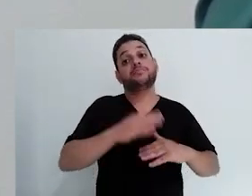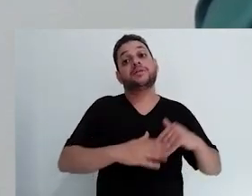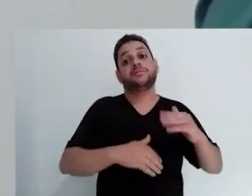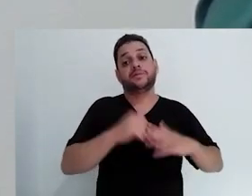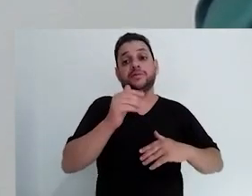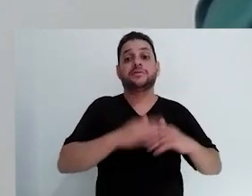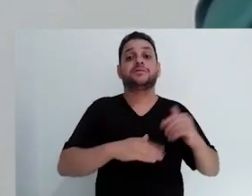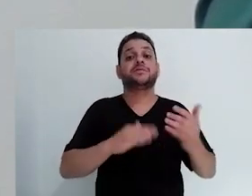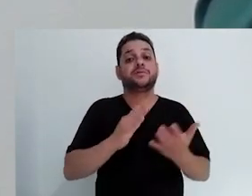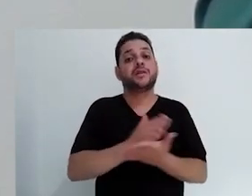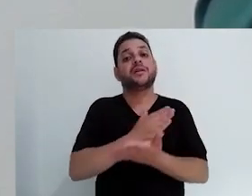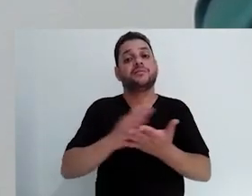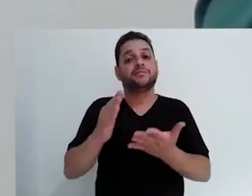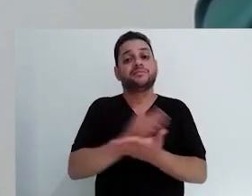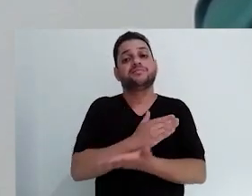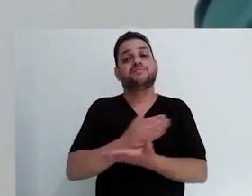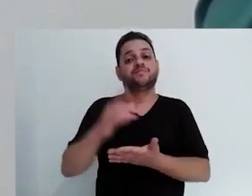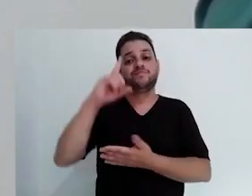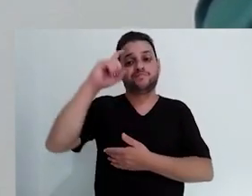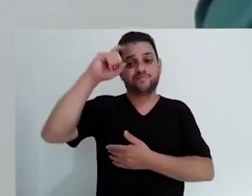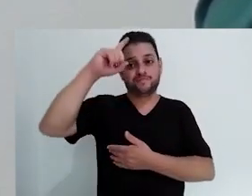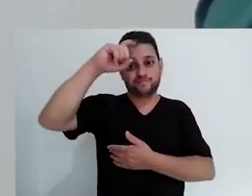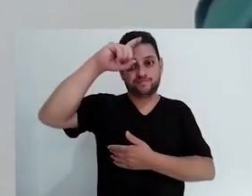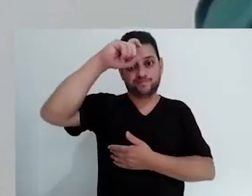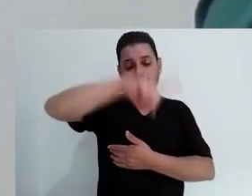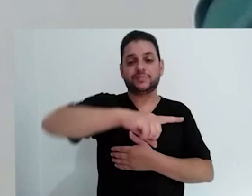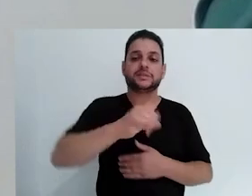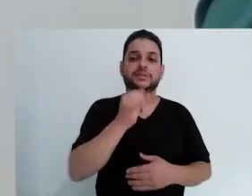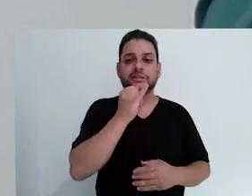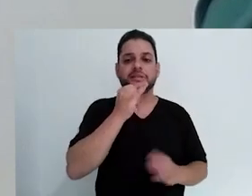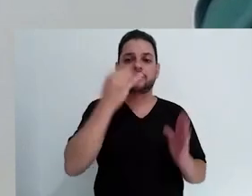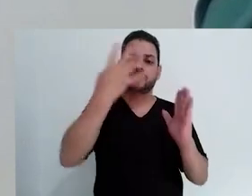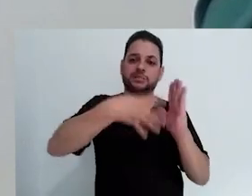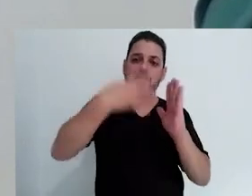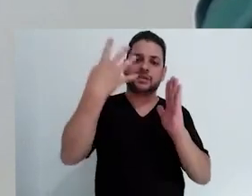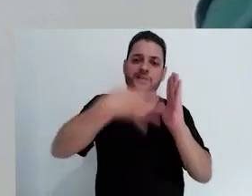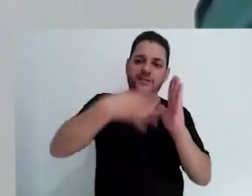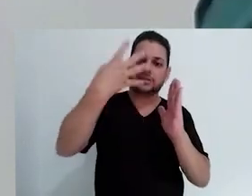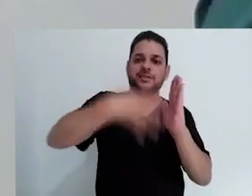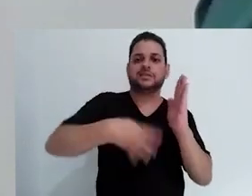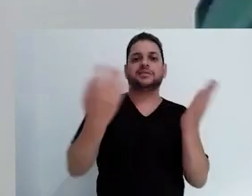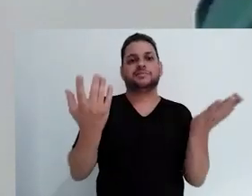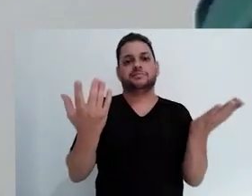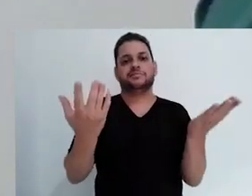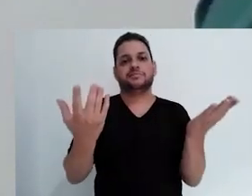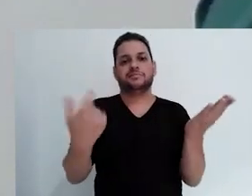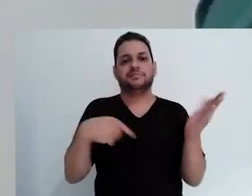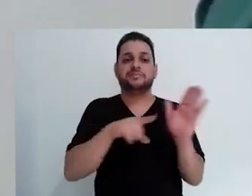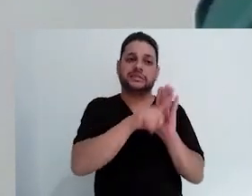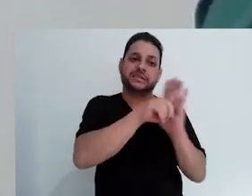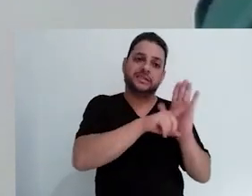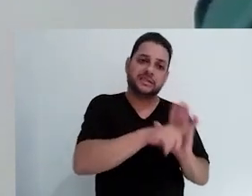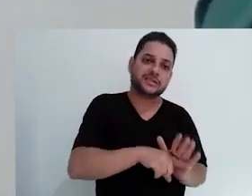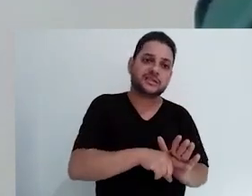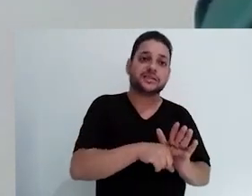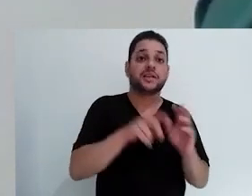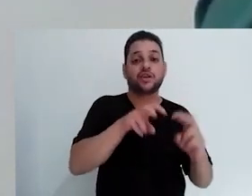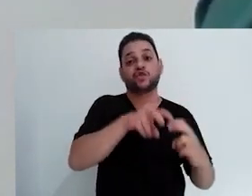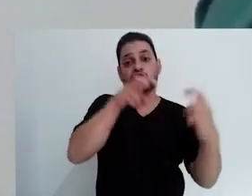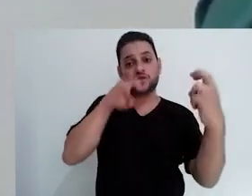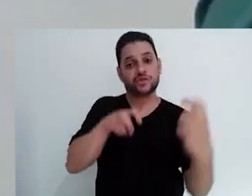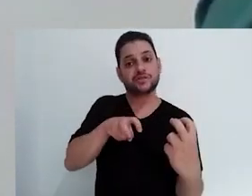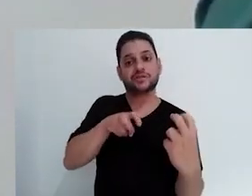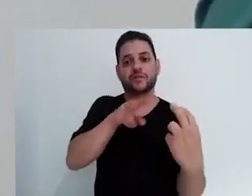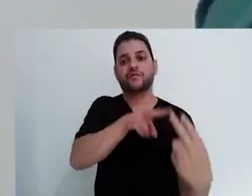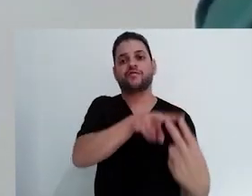dificuldades, como, por exemplo, a realização de perícia. Um processo a gente manda pelo PJE, a audiência a gente consegue fazer virtual, mas a